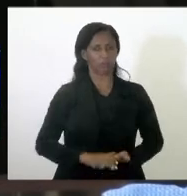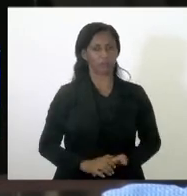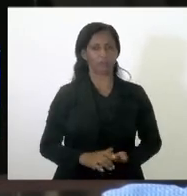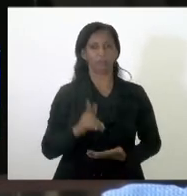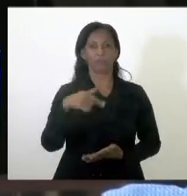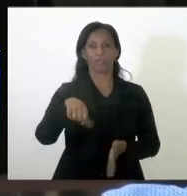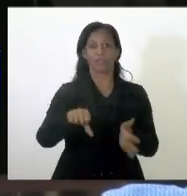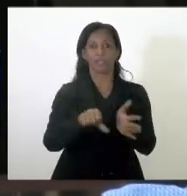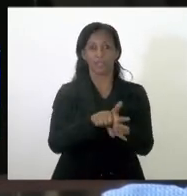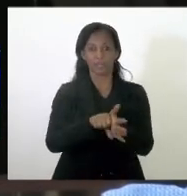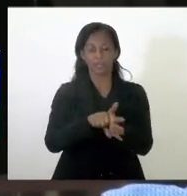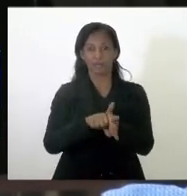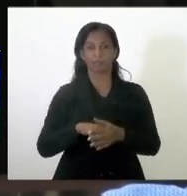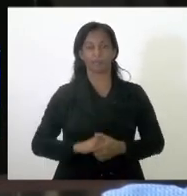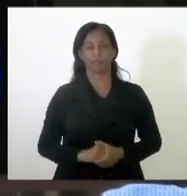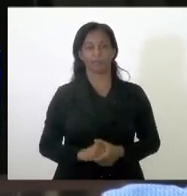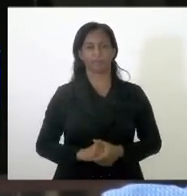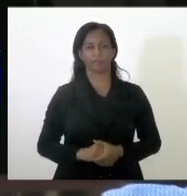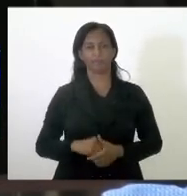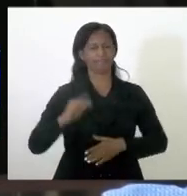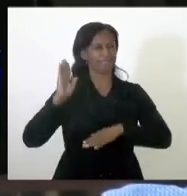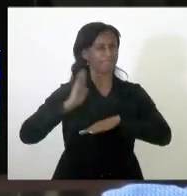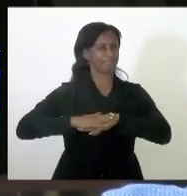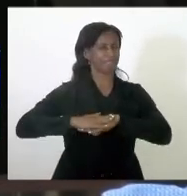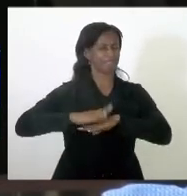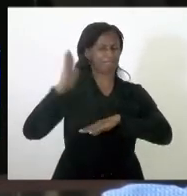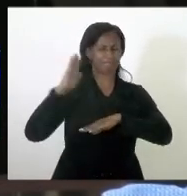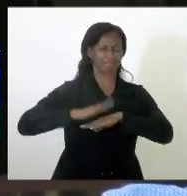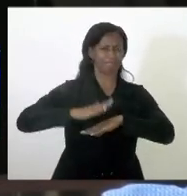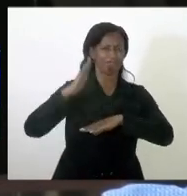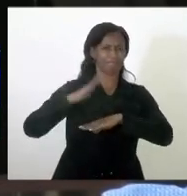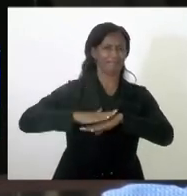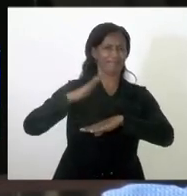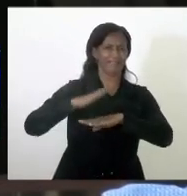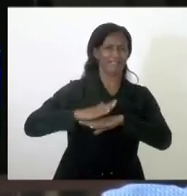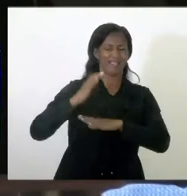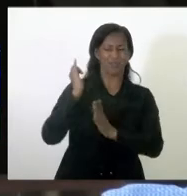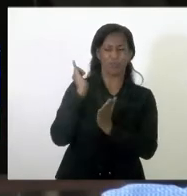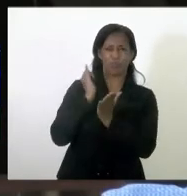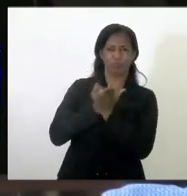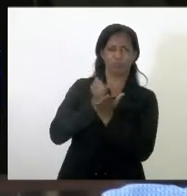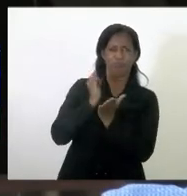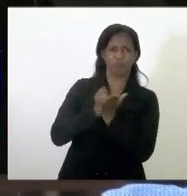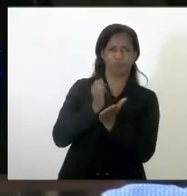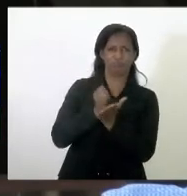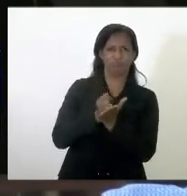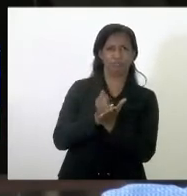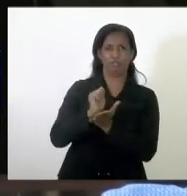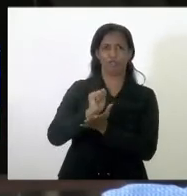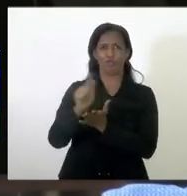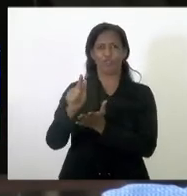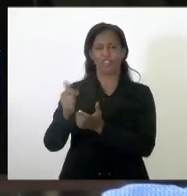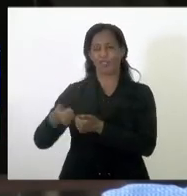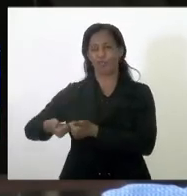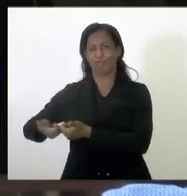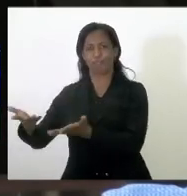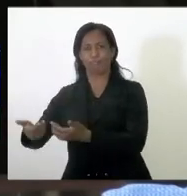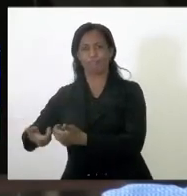essa crise é muito mais de receita do que de